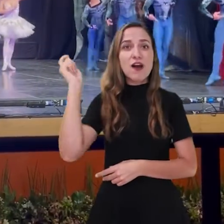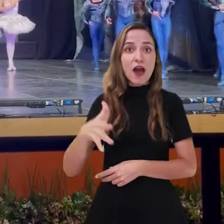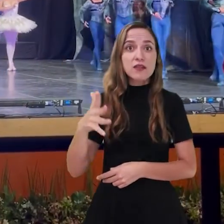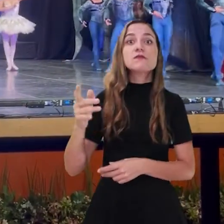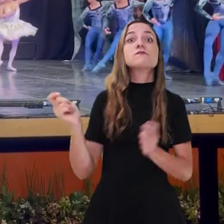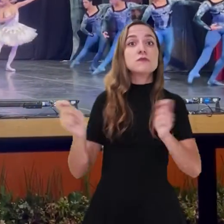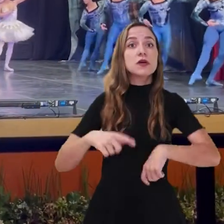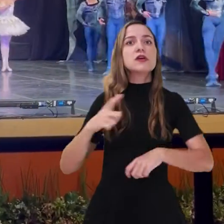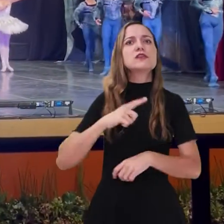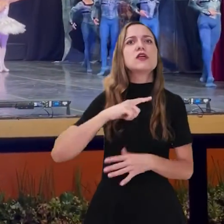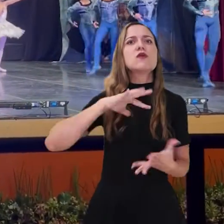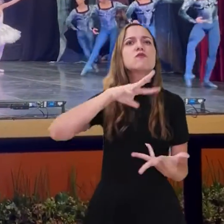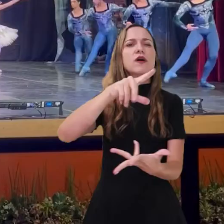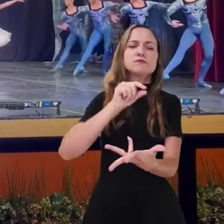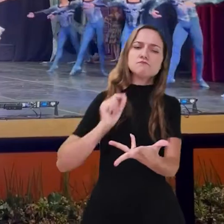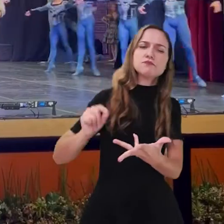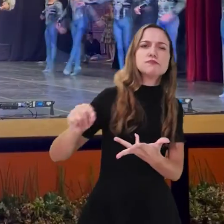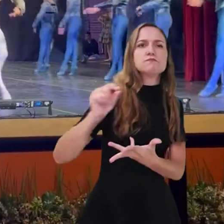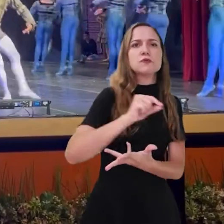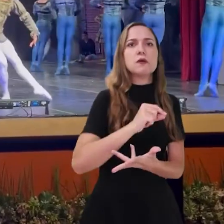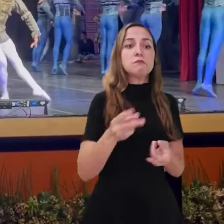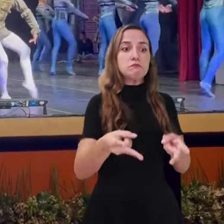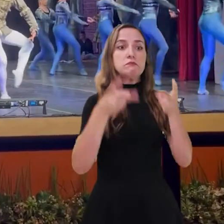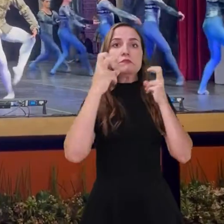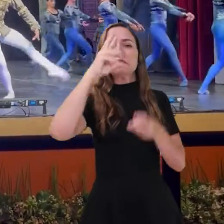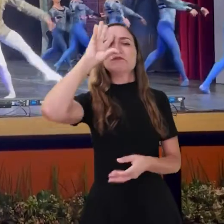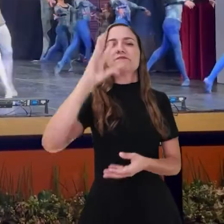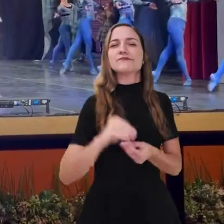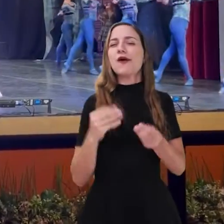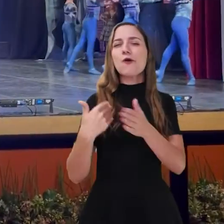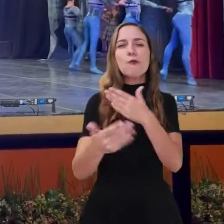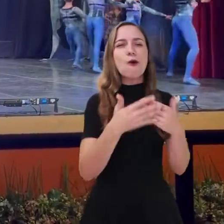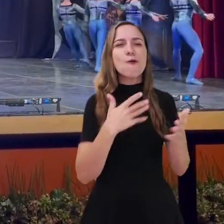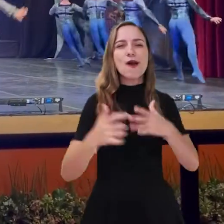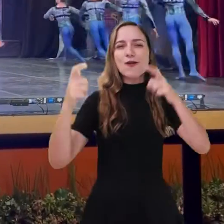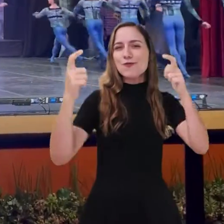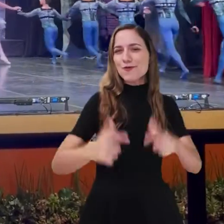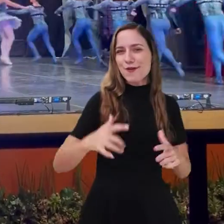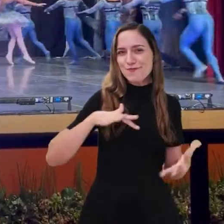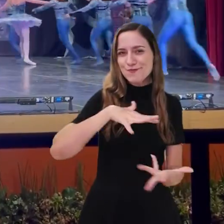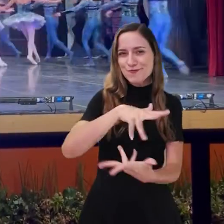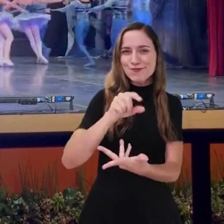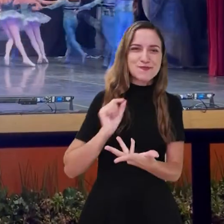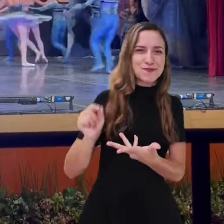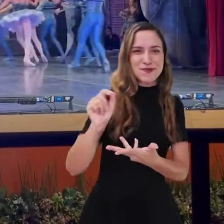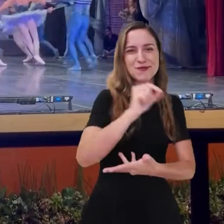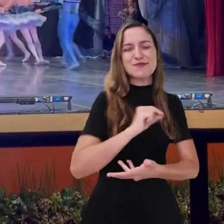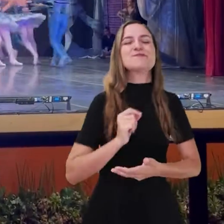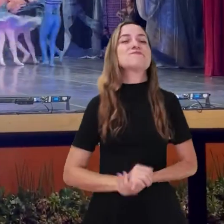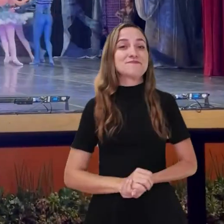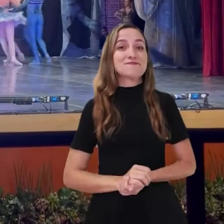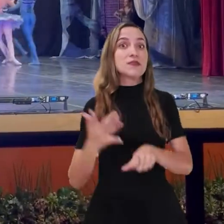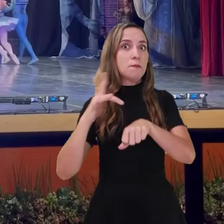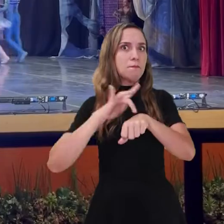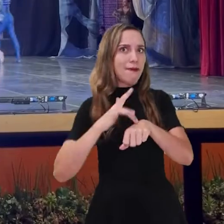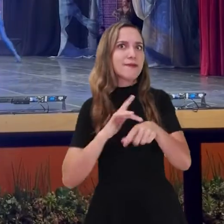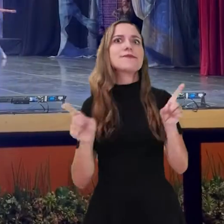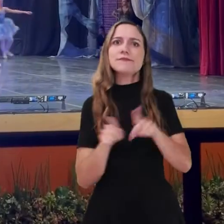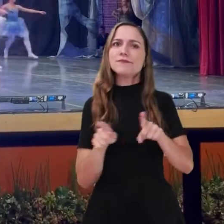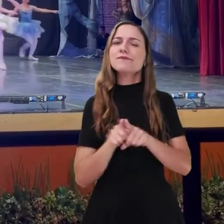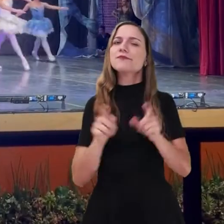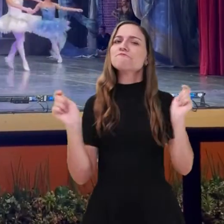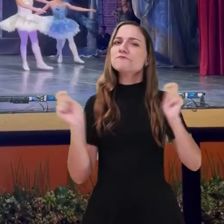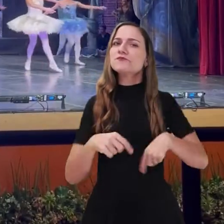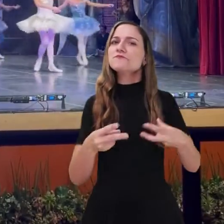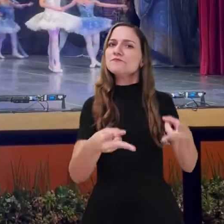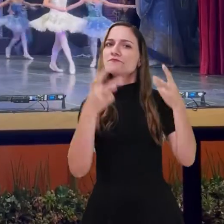que podem ser compreendidas em qualquer parte do mundo. Esses balés também podem ser definidos por